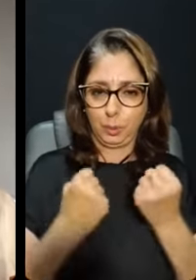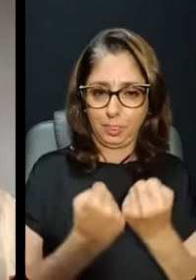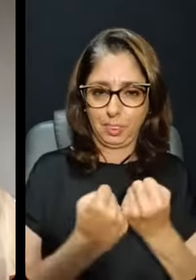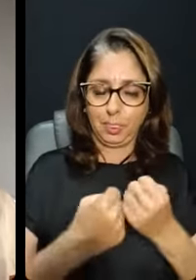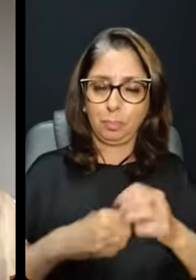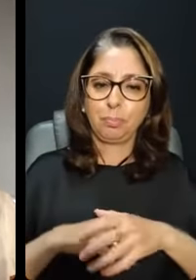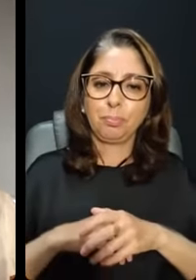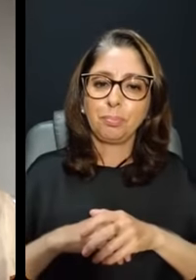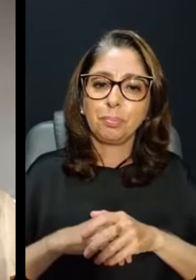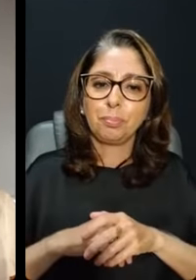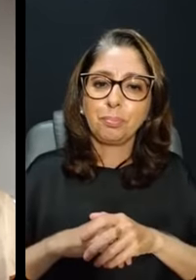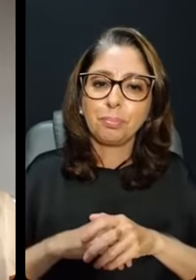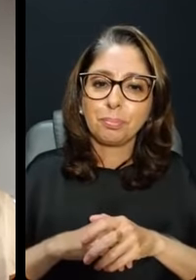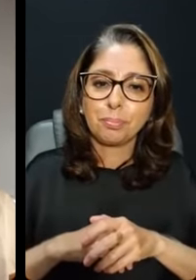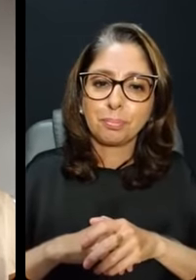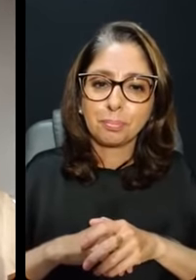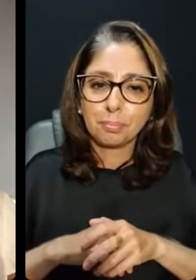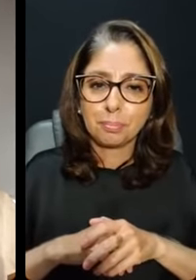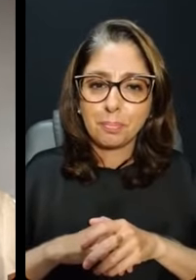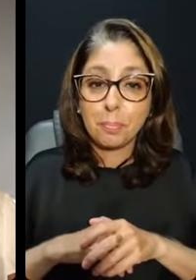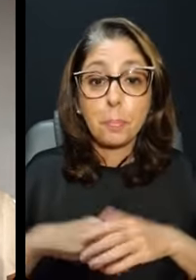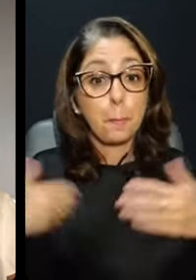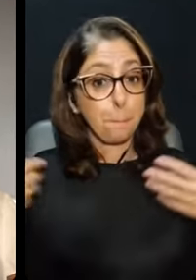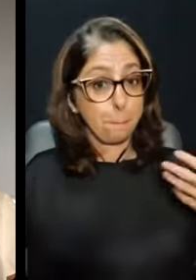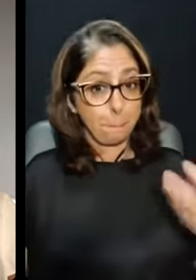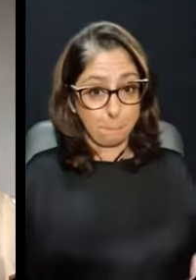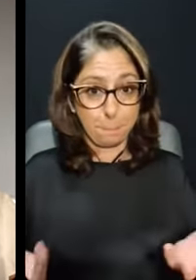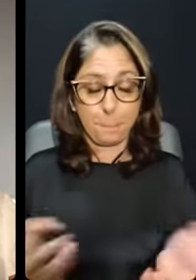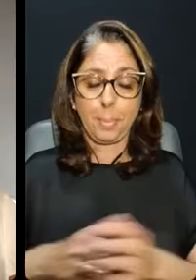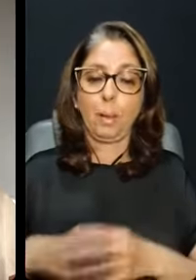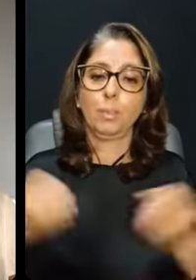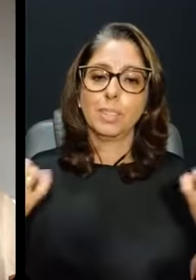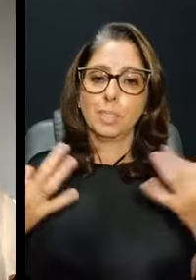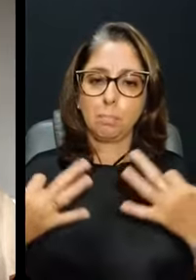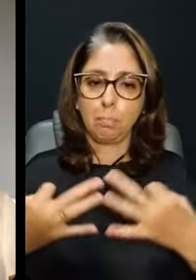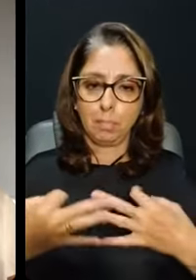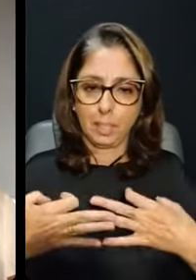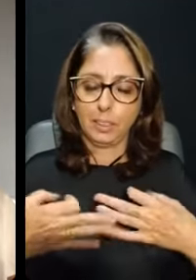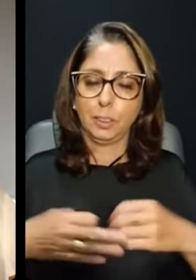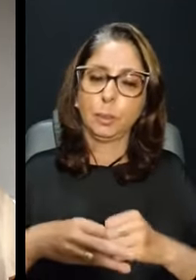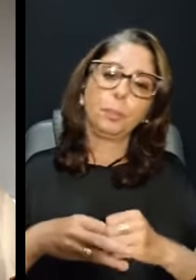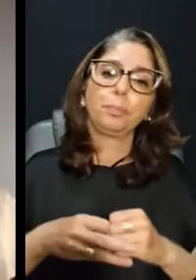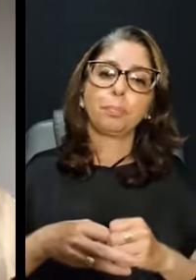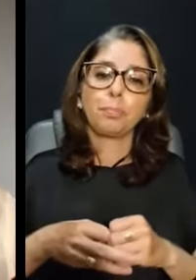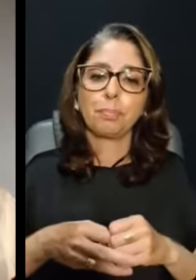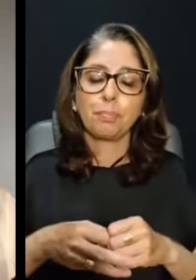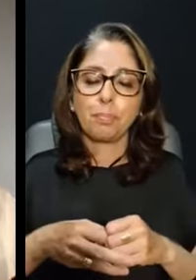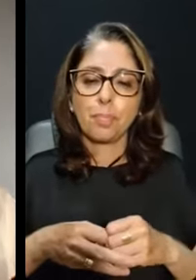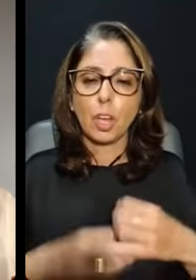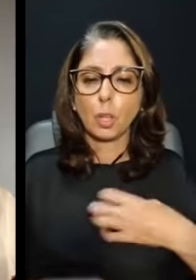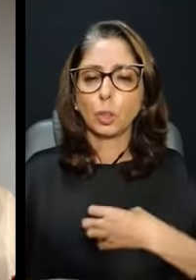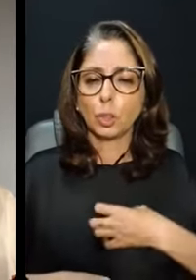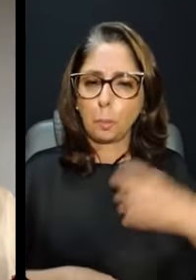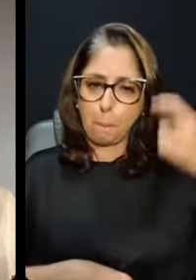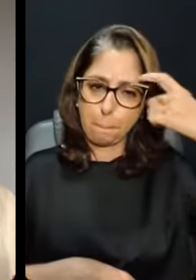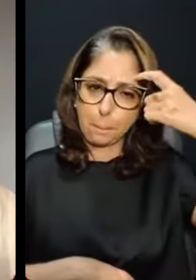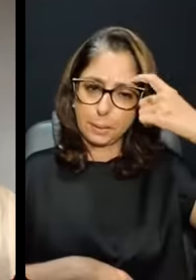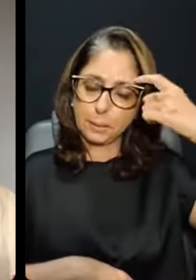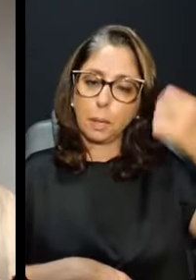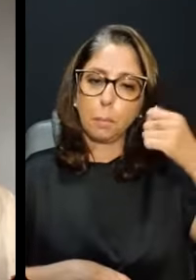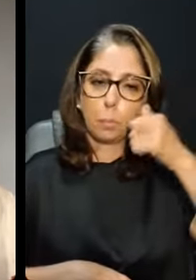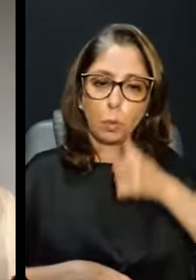Então, falando sobre o feminino e o masculino, eu acredito que todos temos,